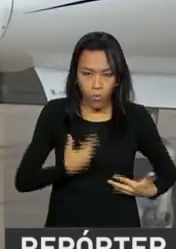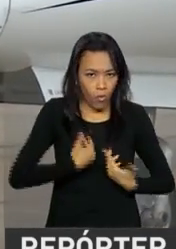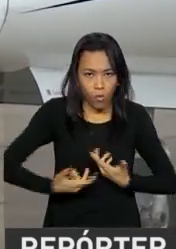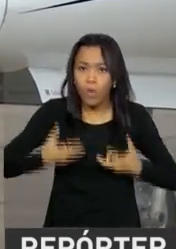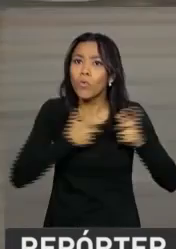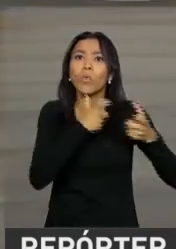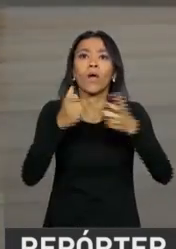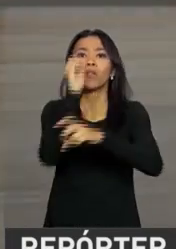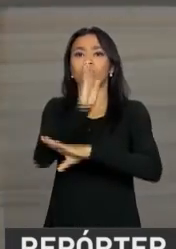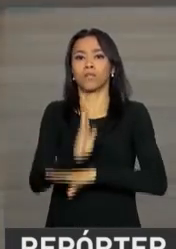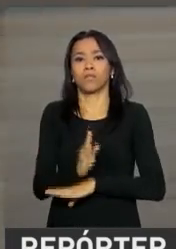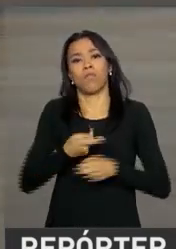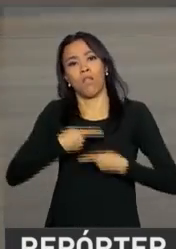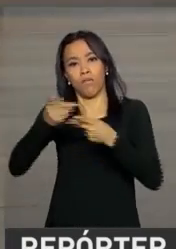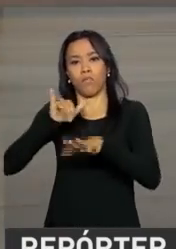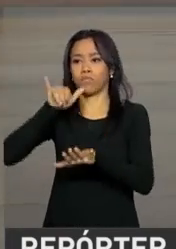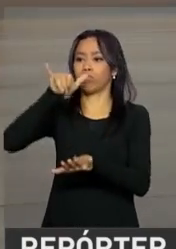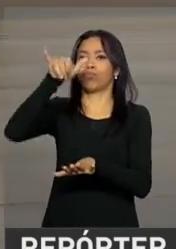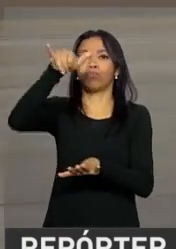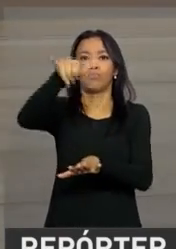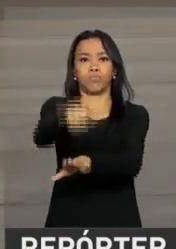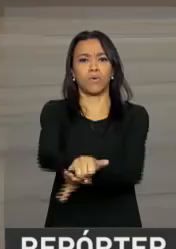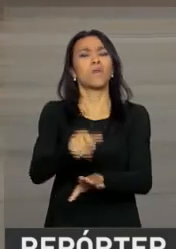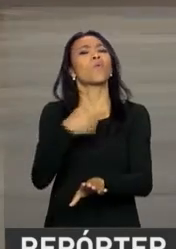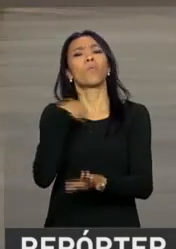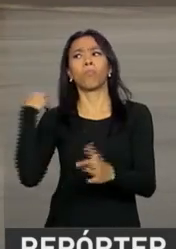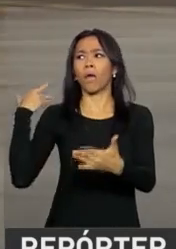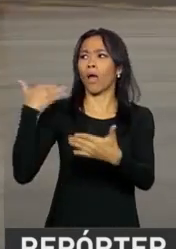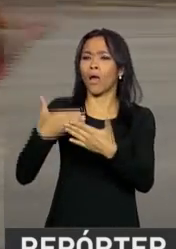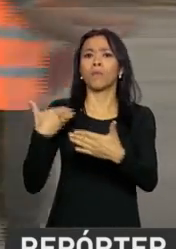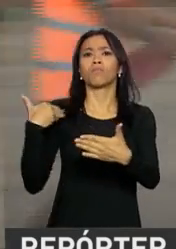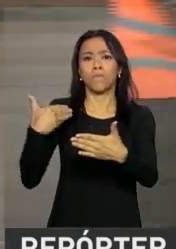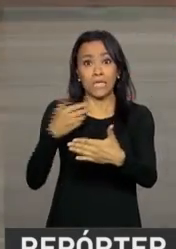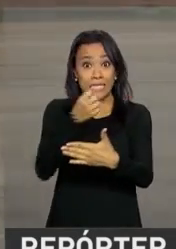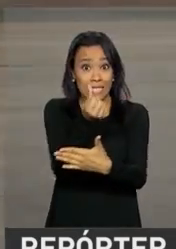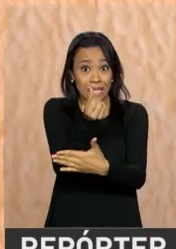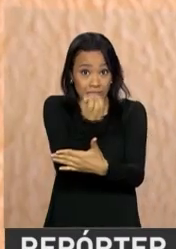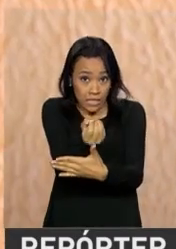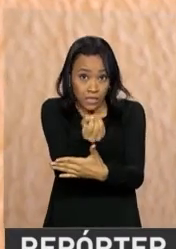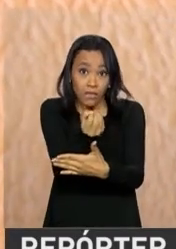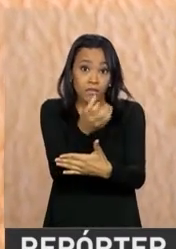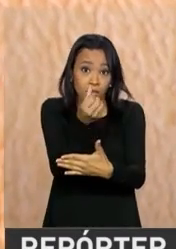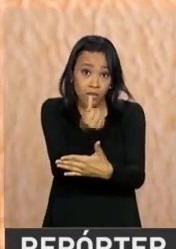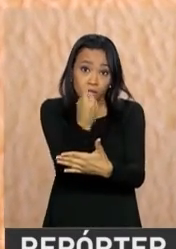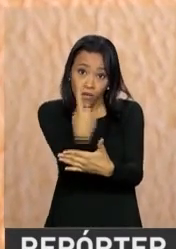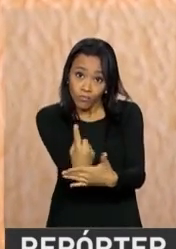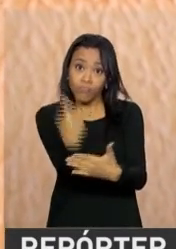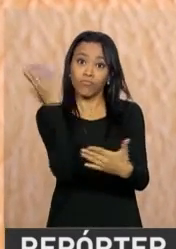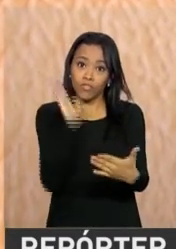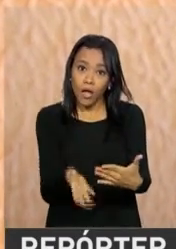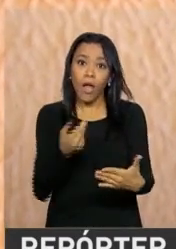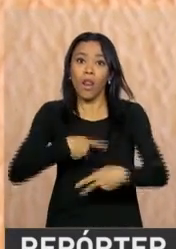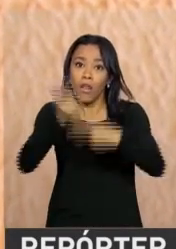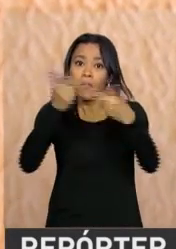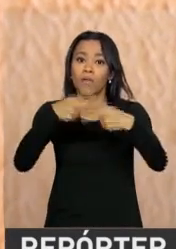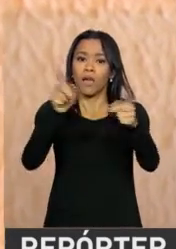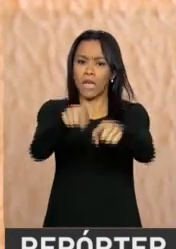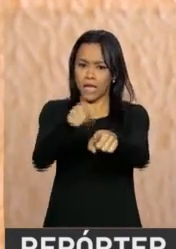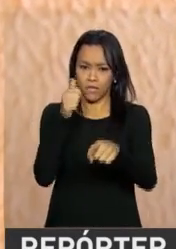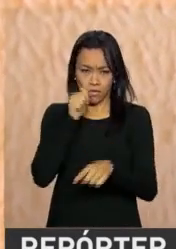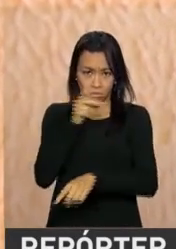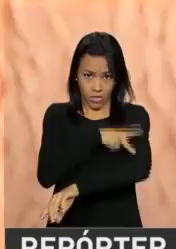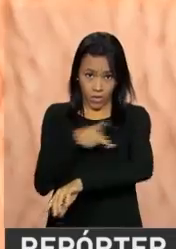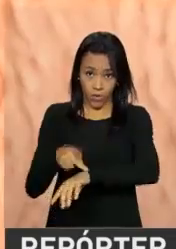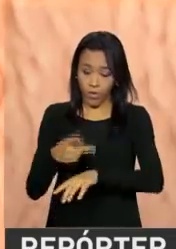nacional de lá pra cá foram 60 um órgão transportados para a pedagoga érika um ato de